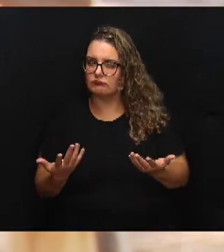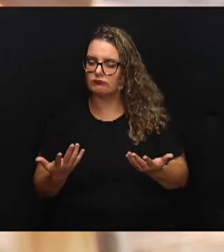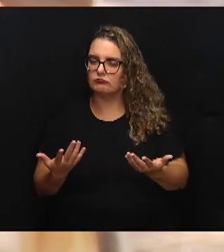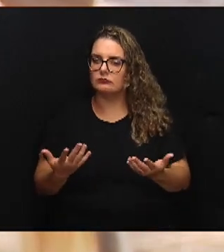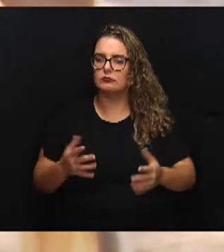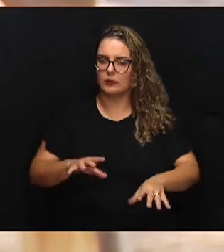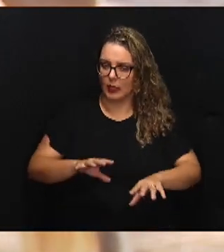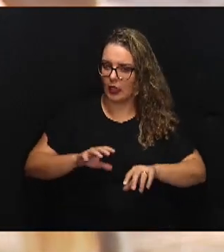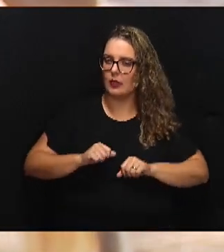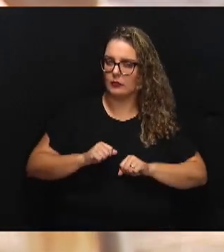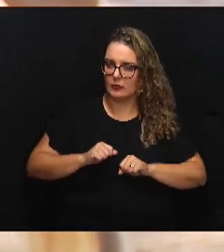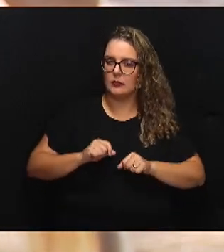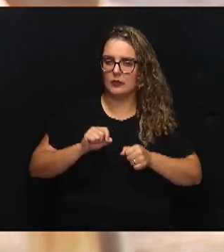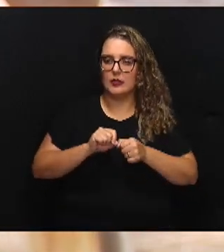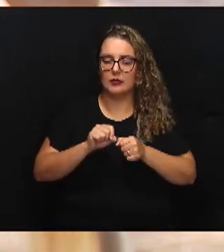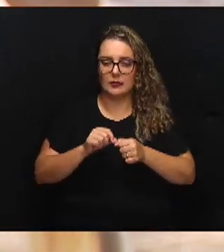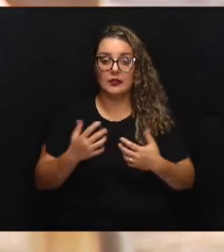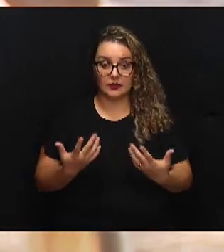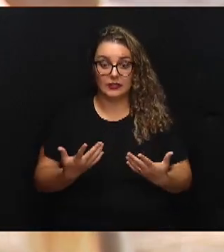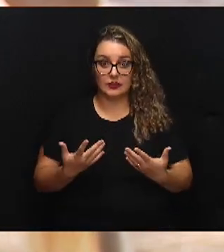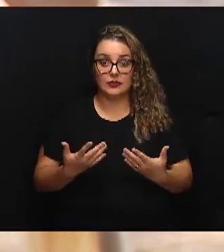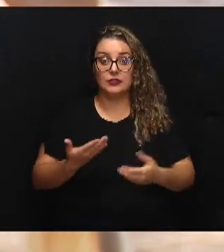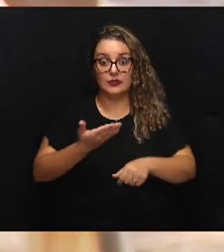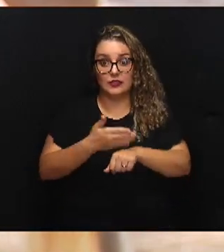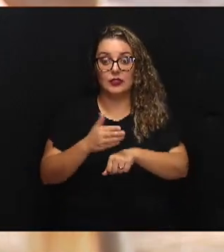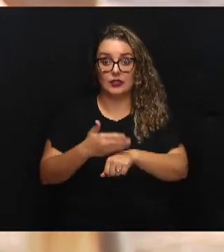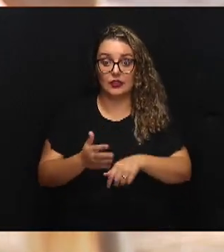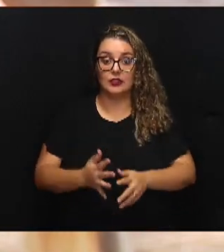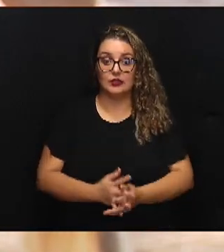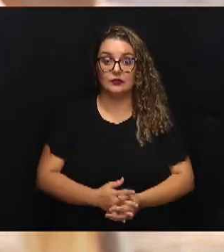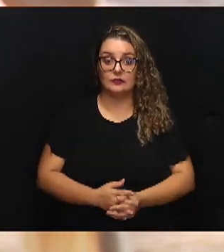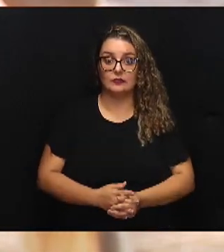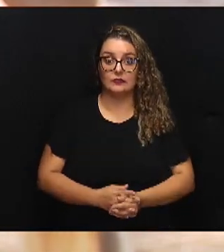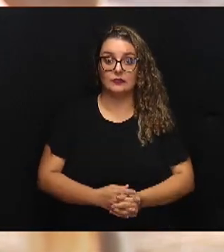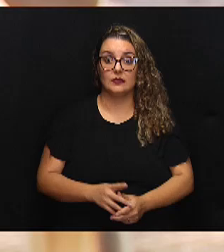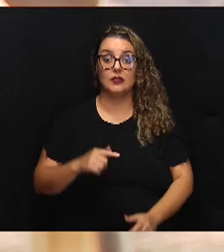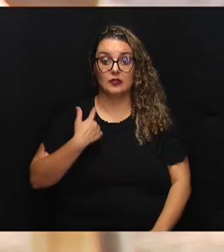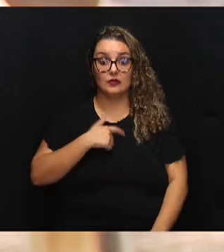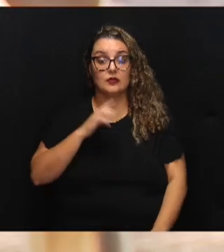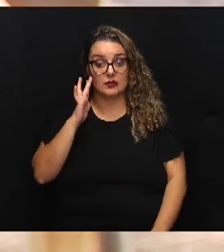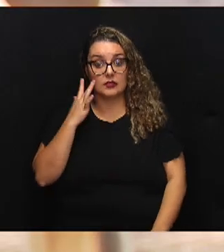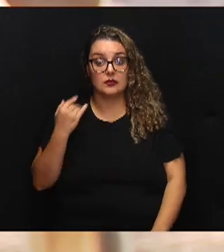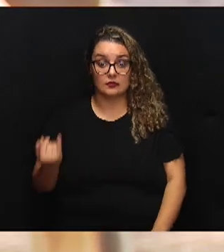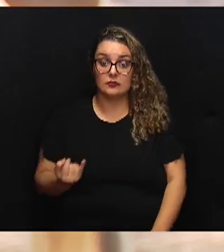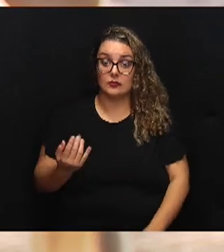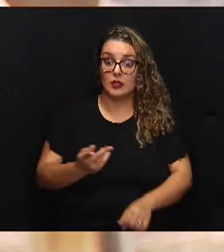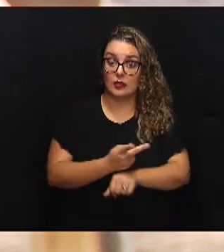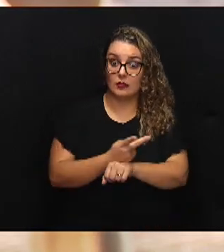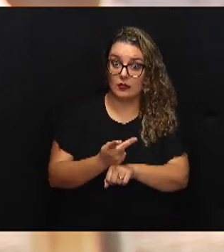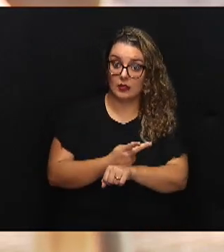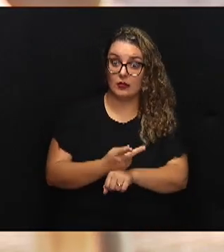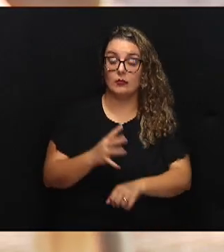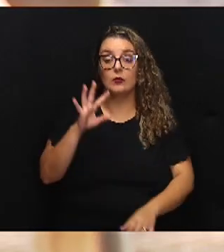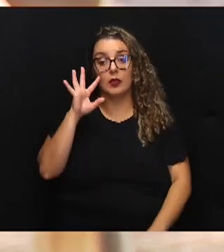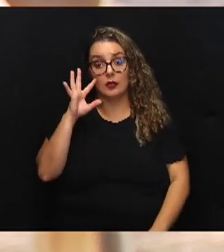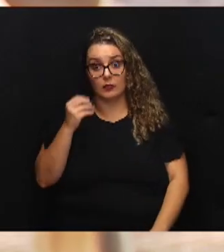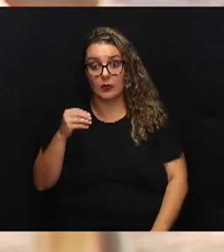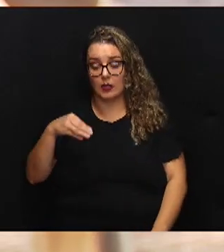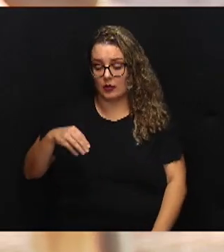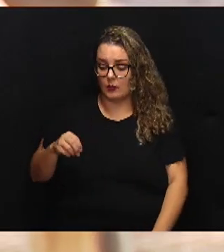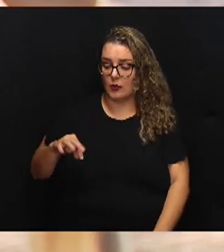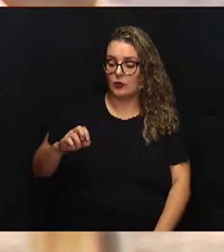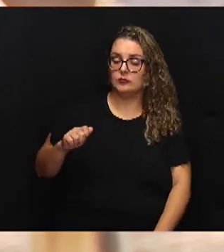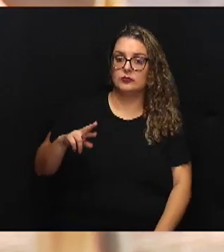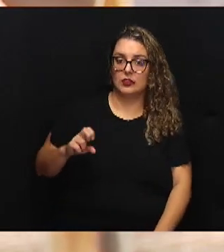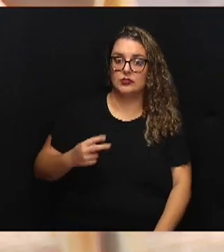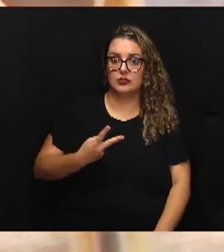aptidão dela para estar fazendo, e praticando, a gente achou interessante buscar. E aí eu conheci a Montart em